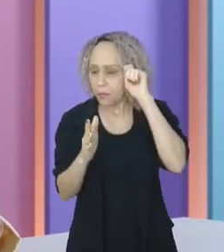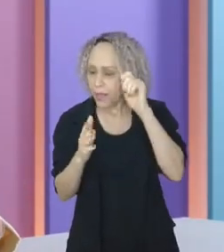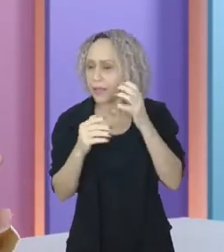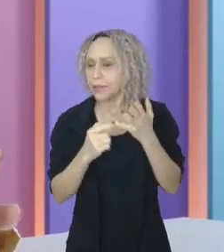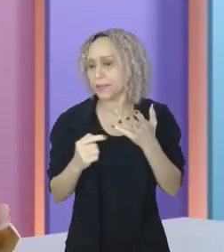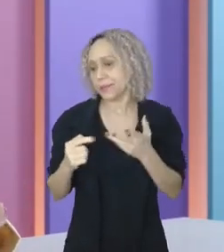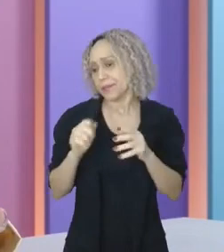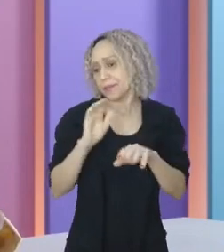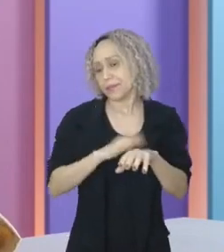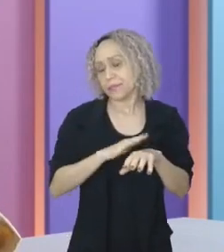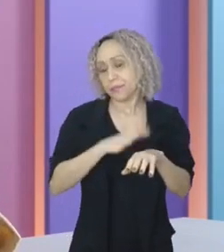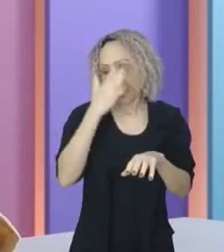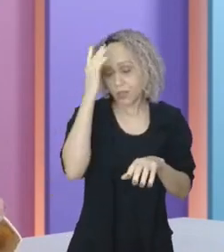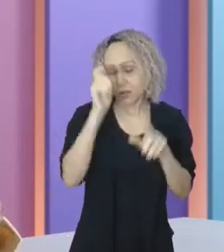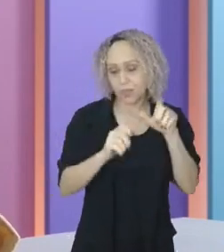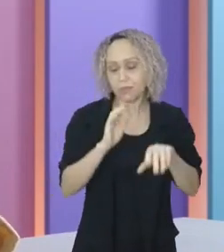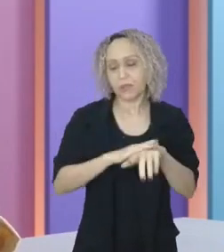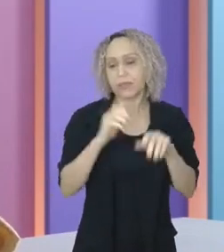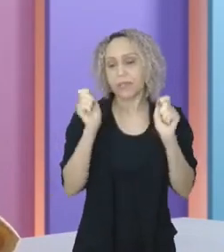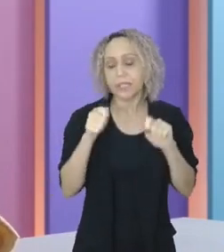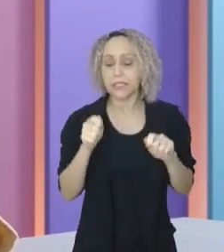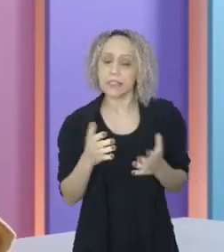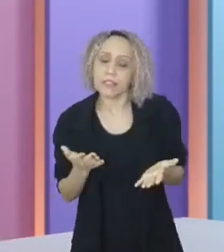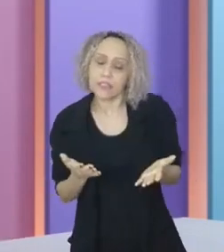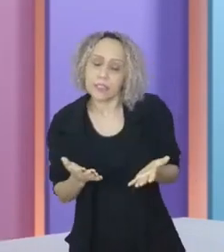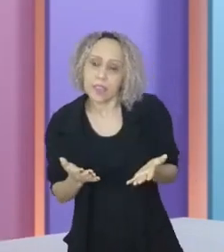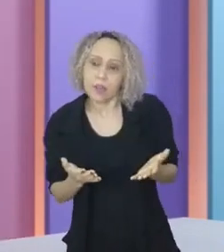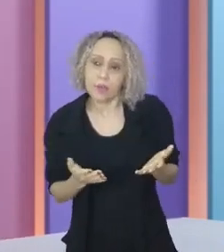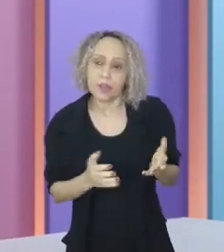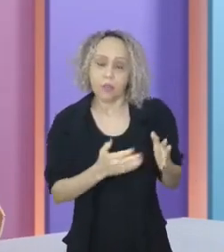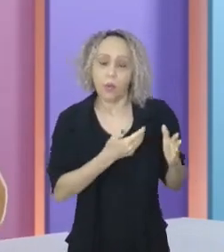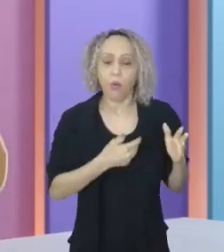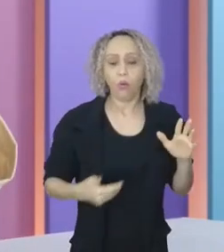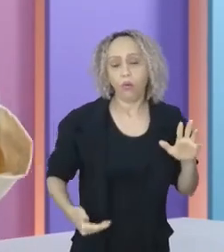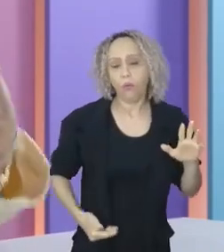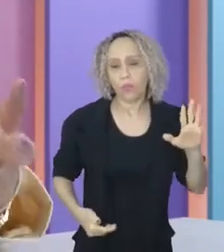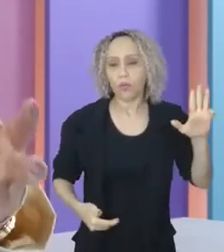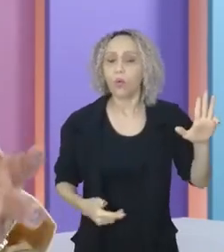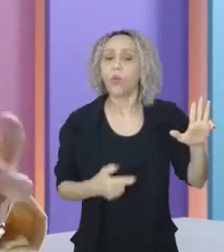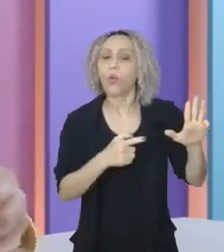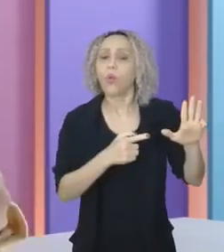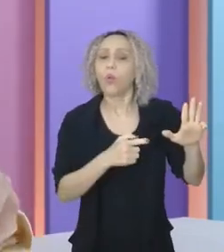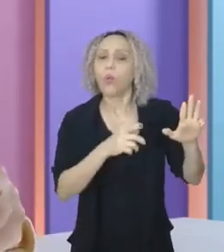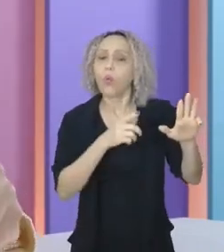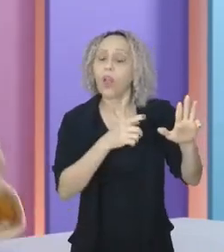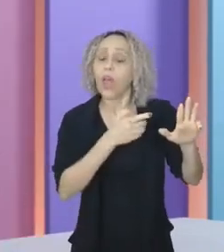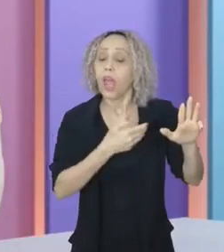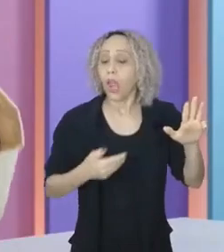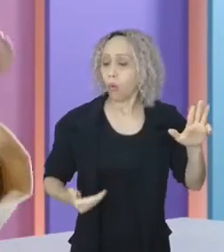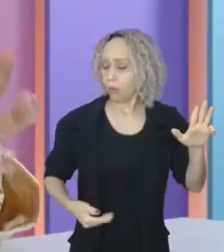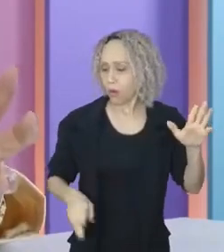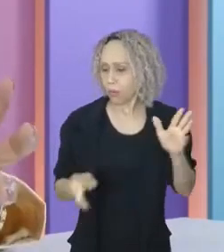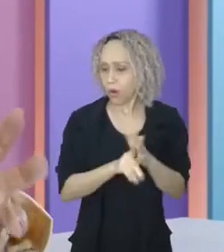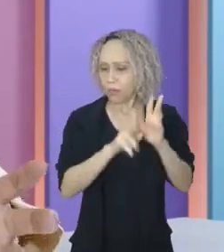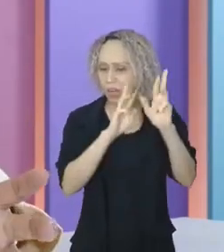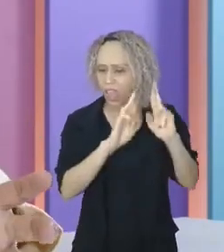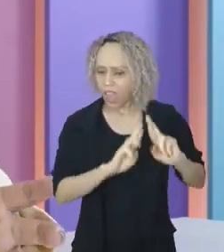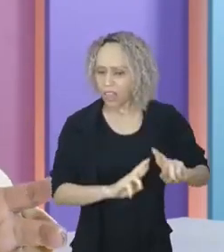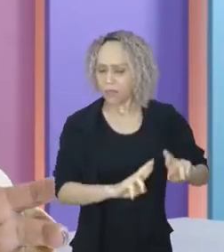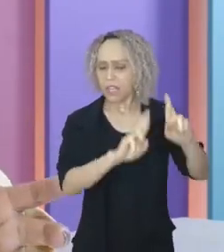esperança ela tem que se traduzir em ação, e para se traduzir em ação ela precisa de muito trabalho e de